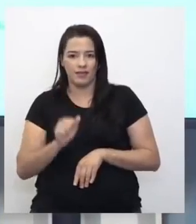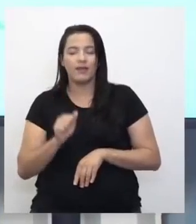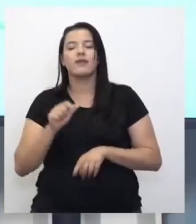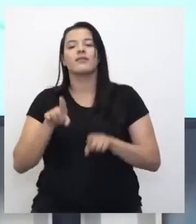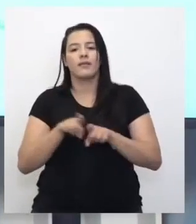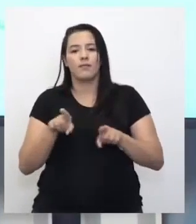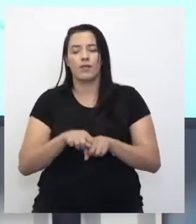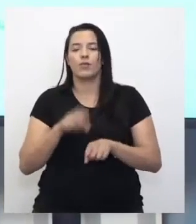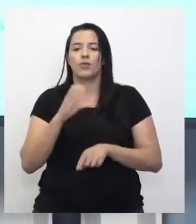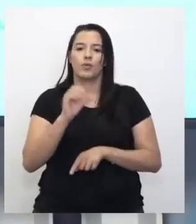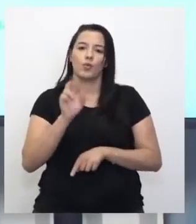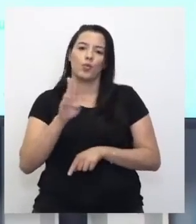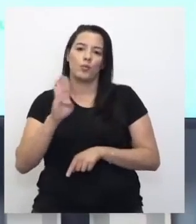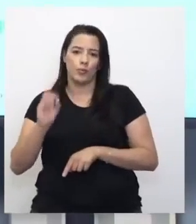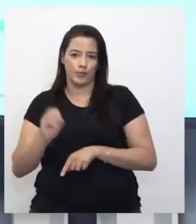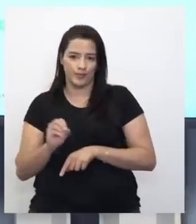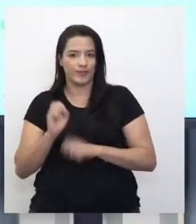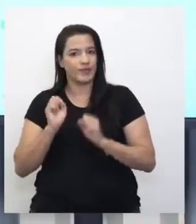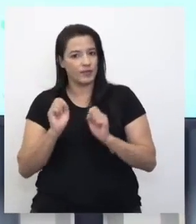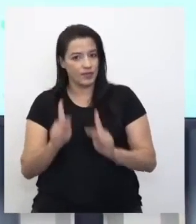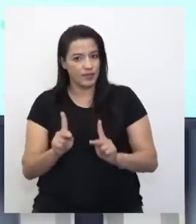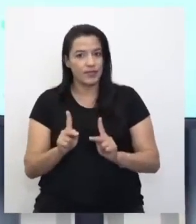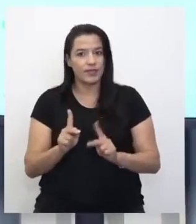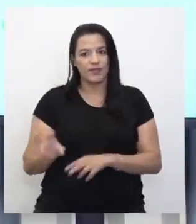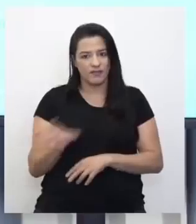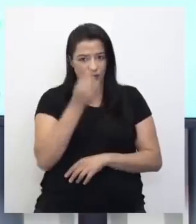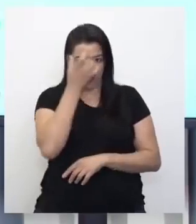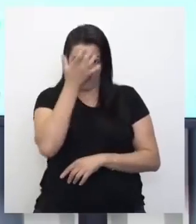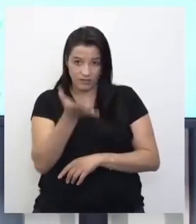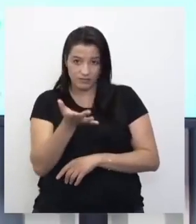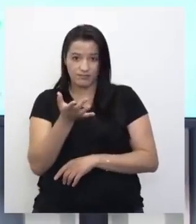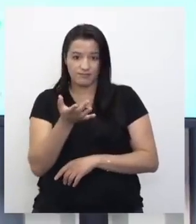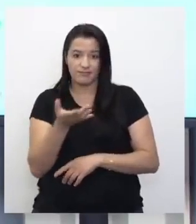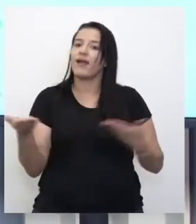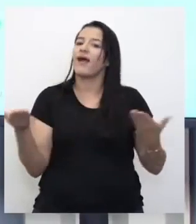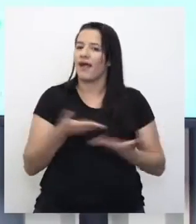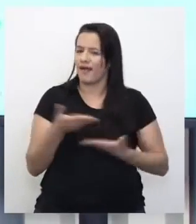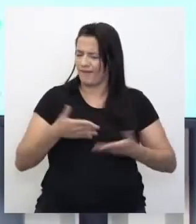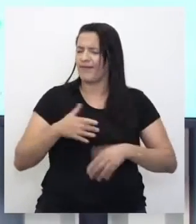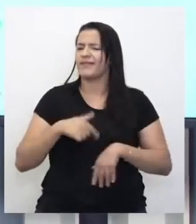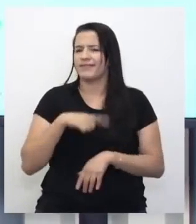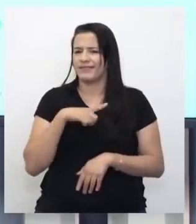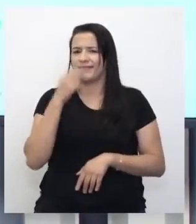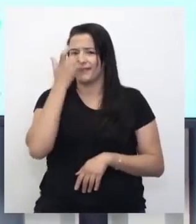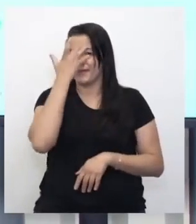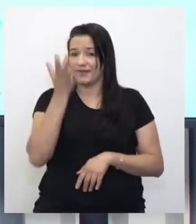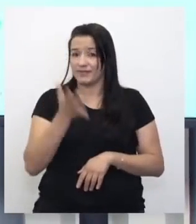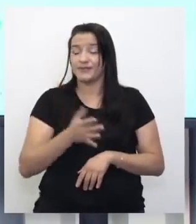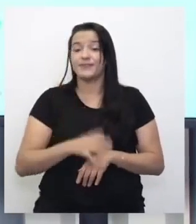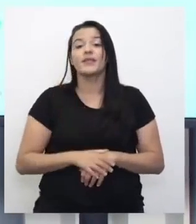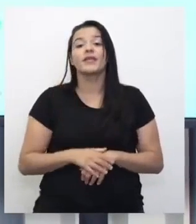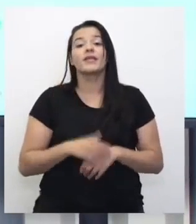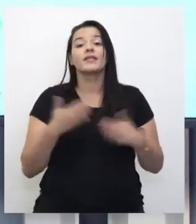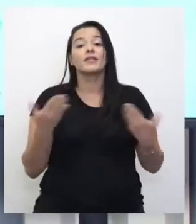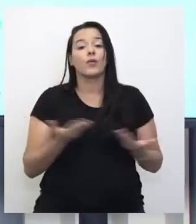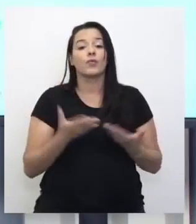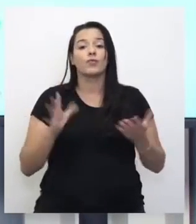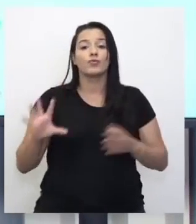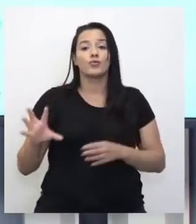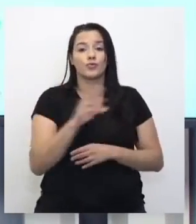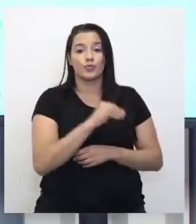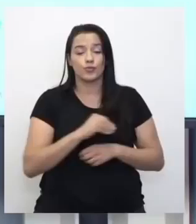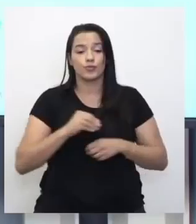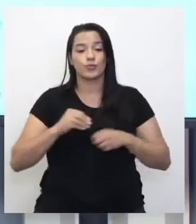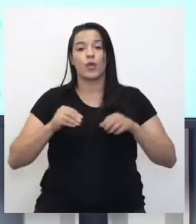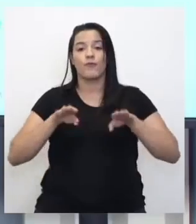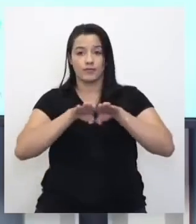cubo. Certo, pessoal? Ficou fácil? Agora está mais fácil, né? Então, dada a